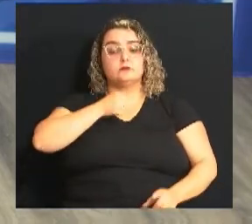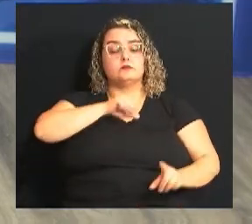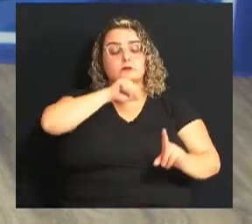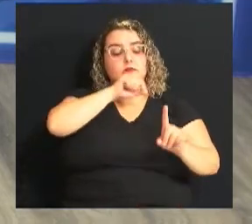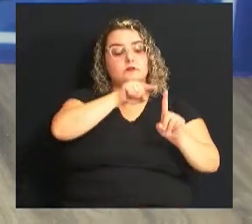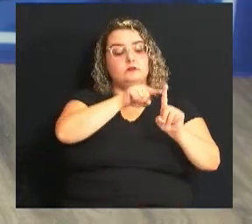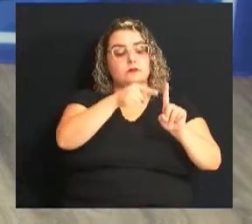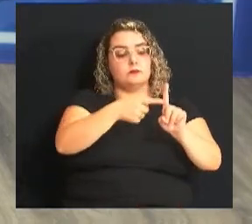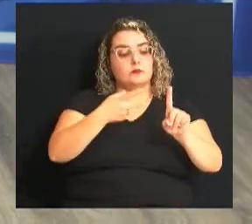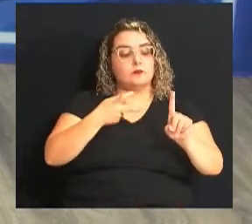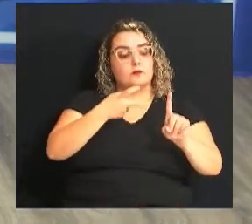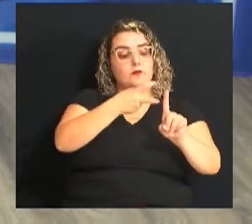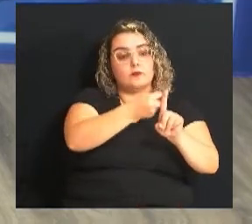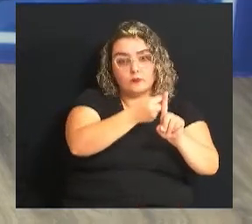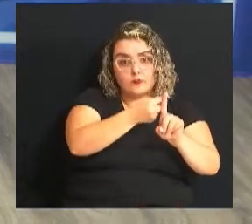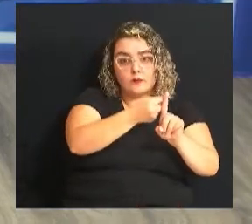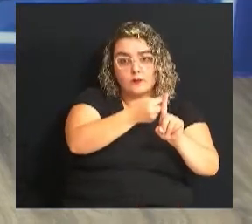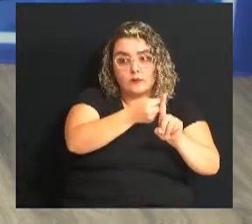essa imunidade?